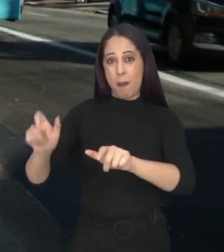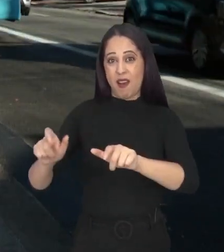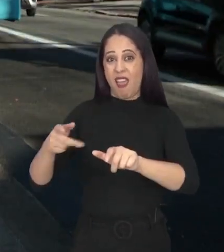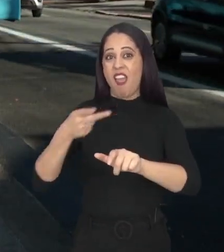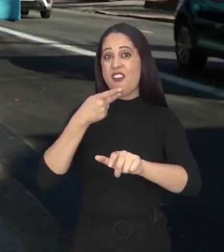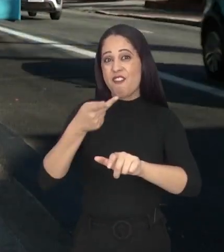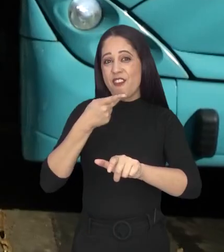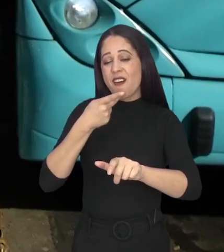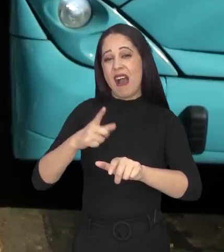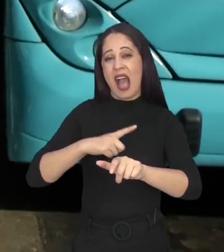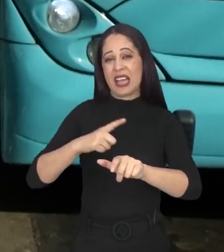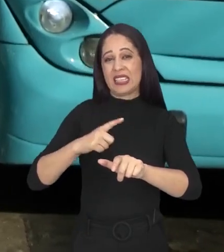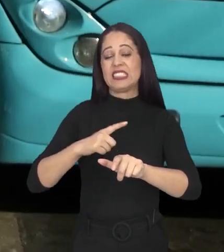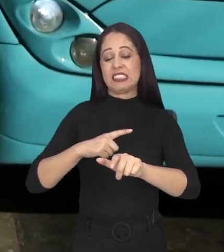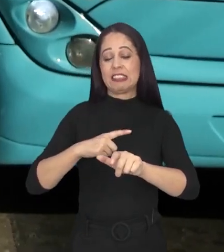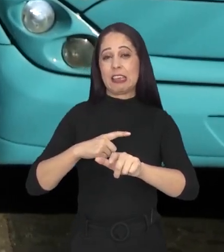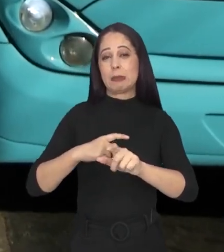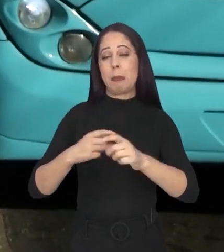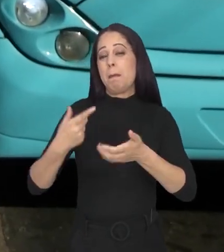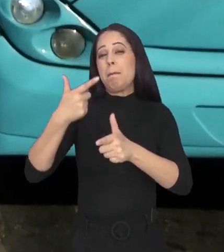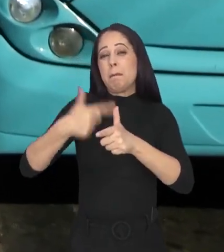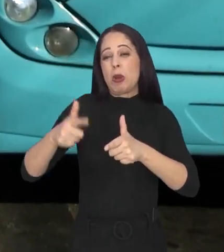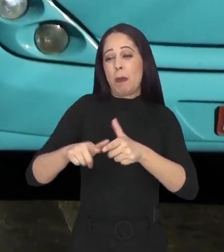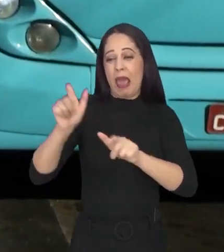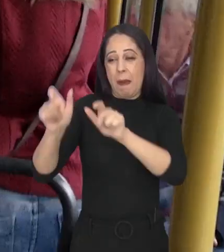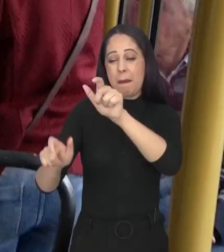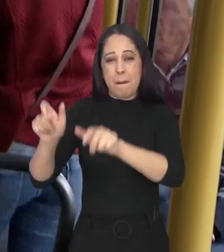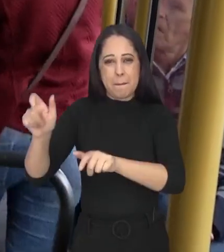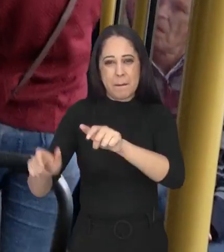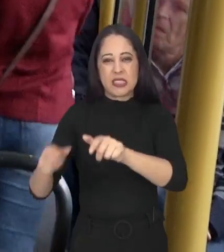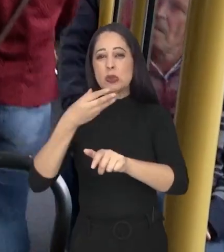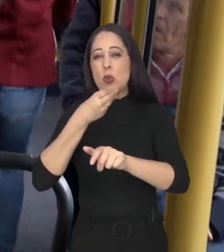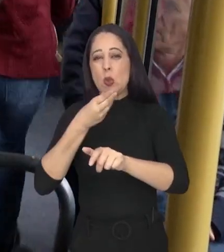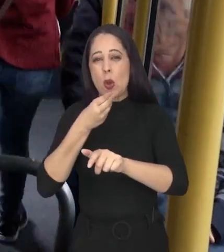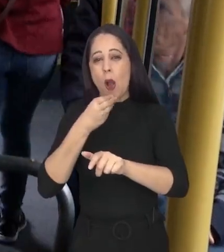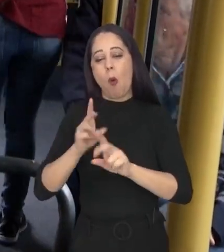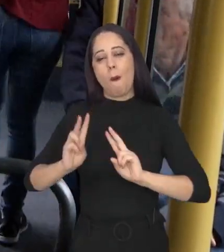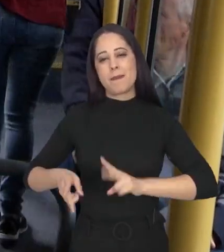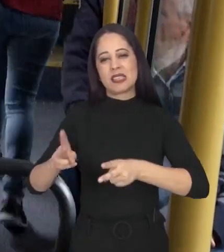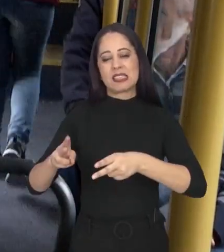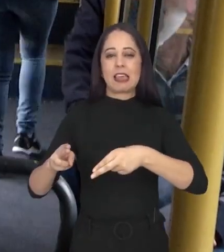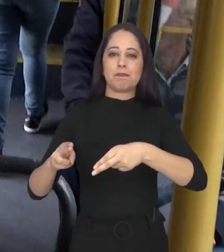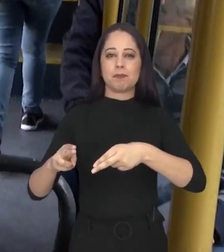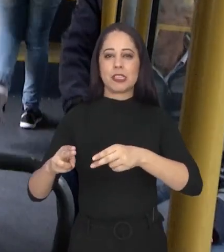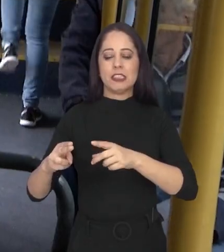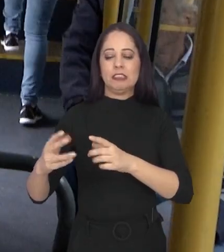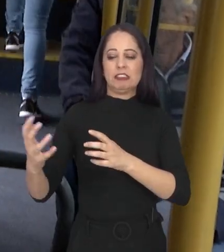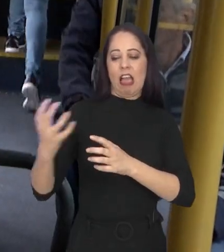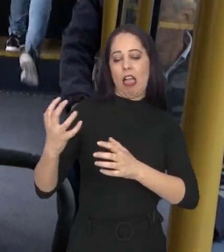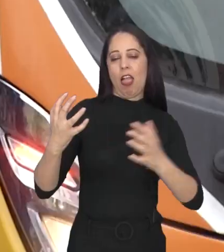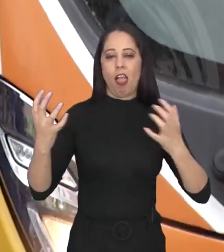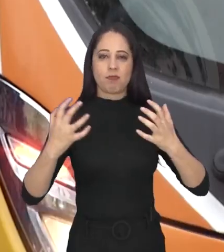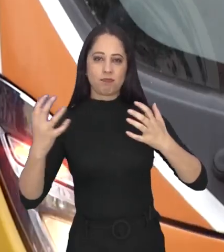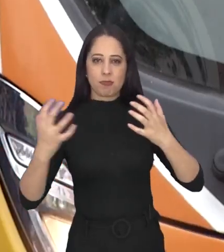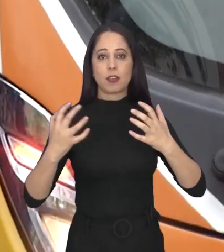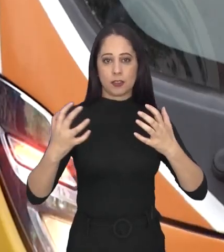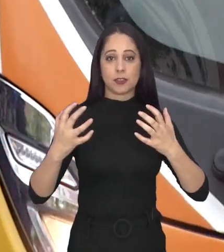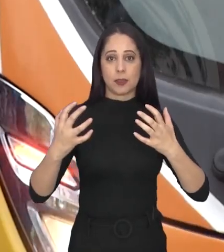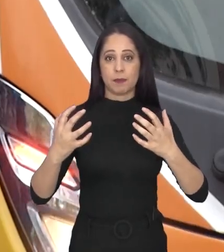mulheres relatam muitas importunações sexuais que acontecem sempre sem o consentimento da vítima e